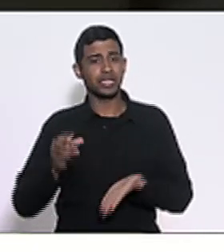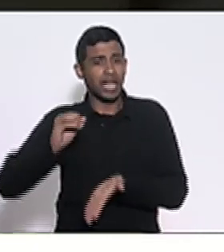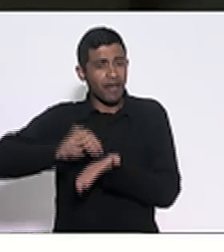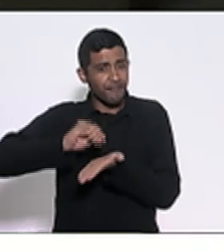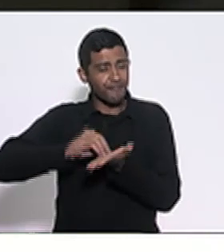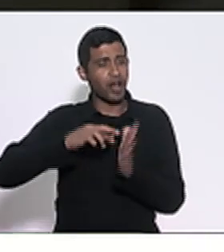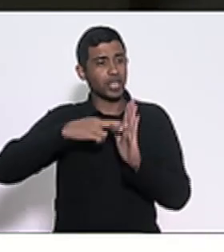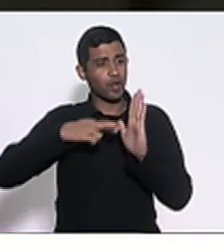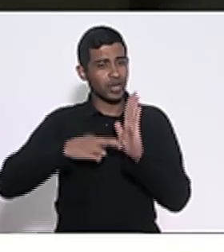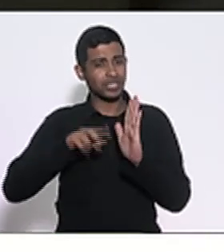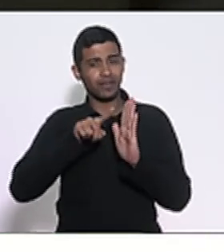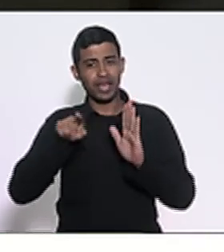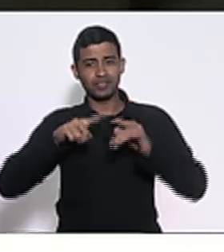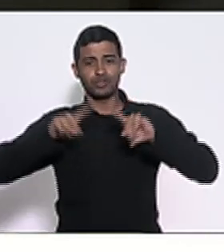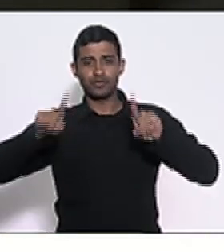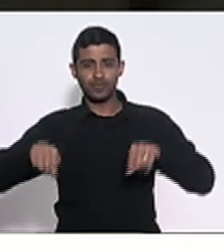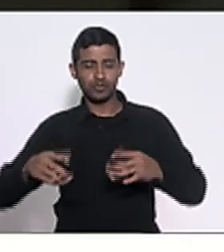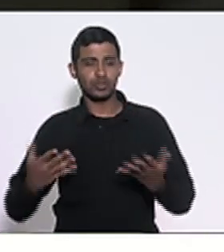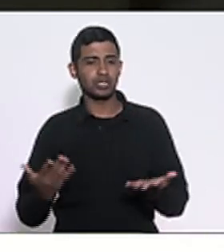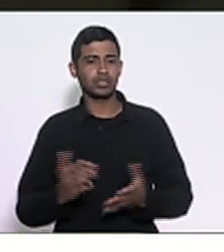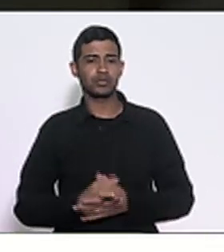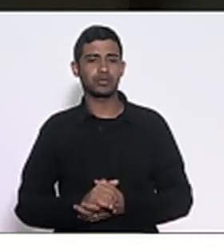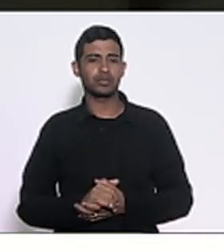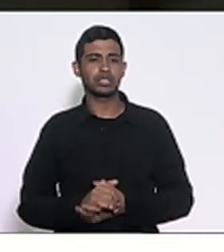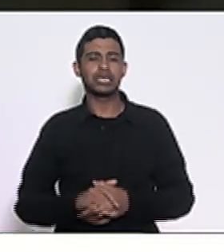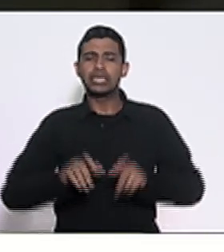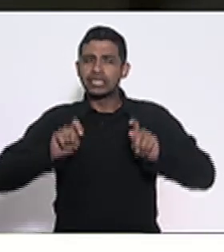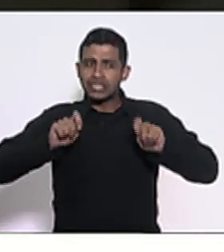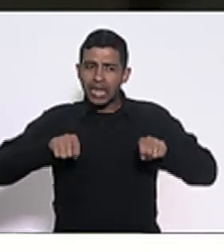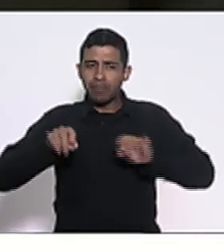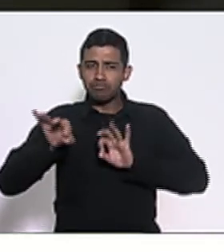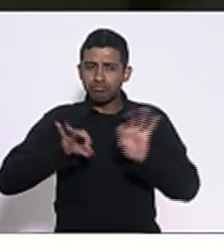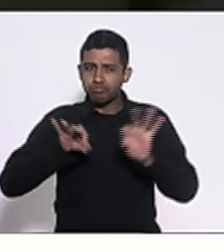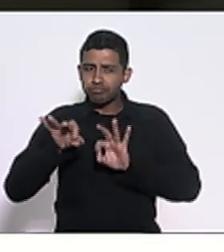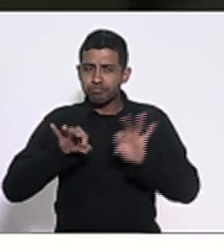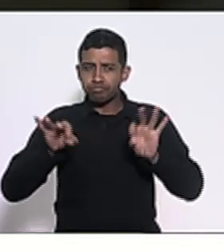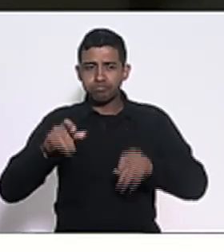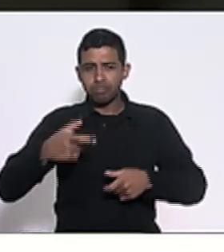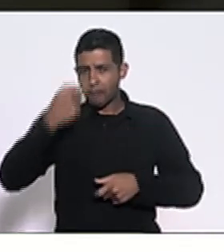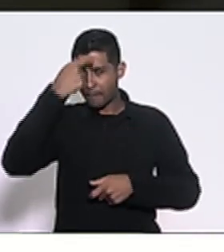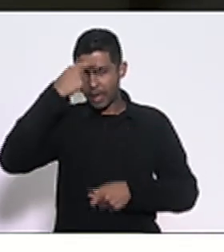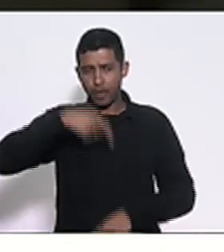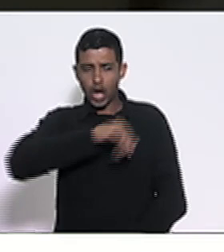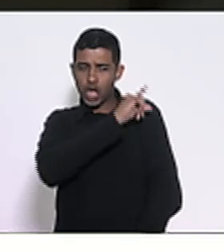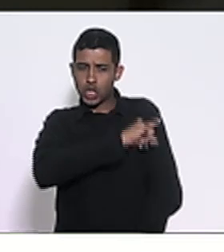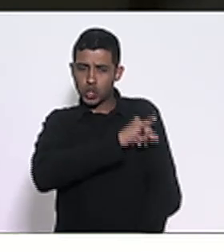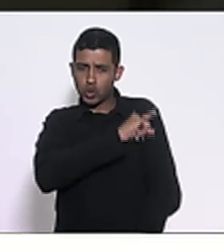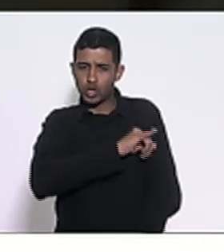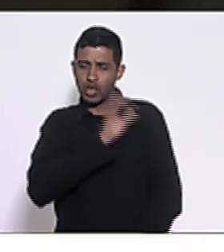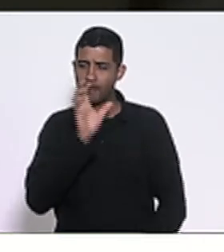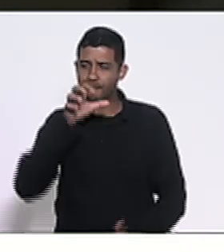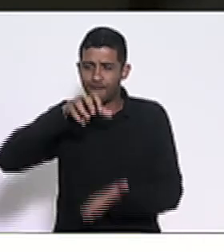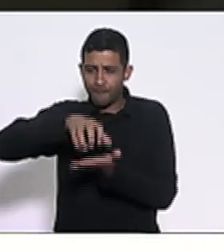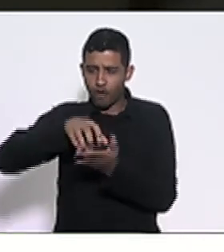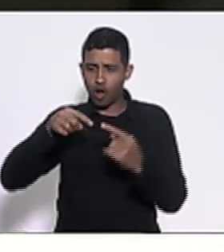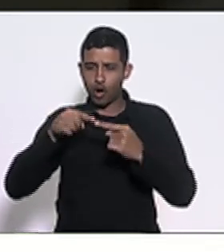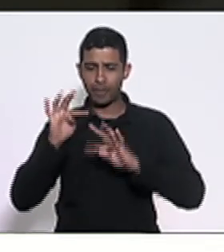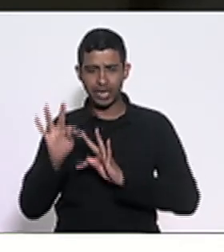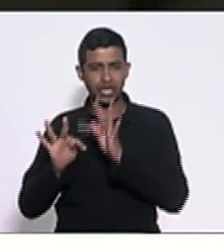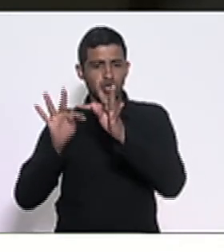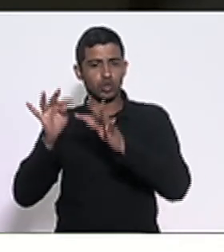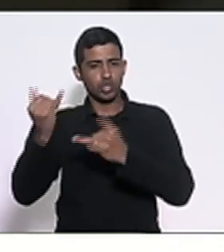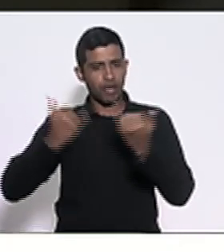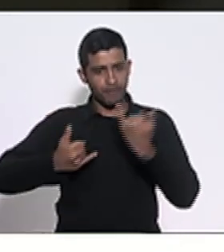renovação dos servidores, que pudessem construir uma memória no Estado do Rio de Janeiro, nesse campo da tecnologia da informação,